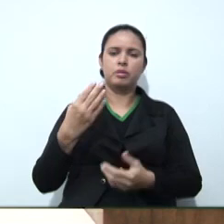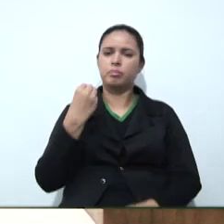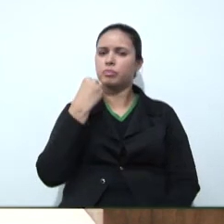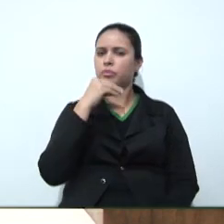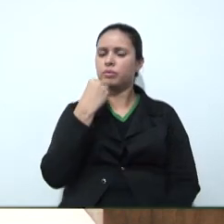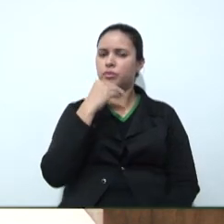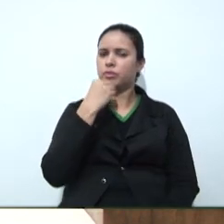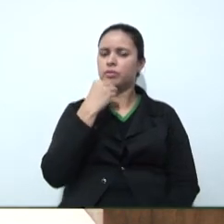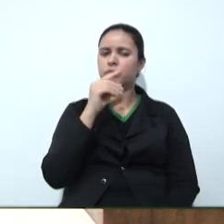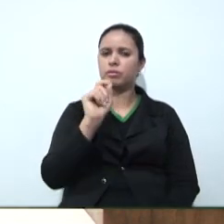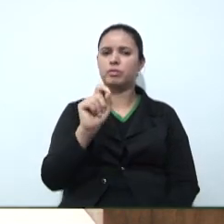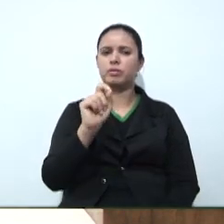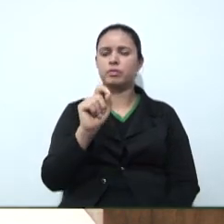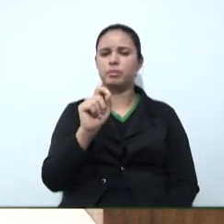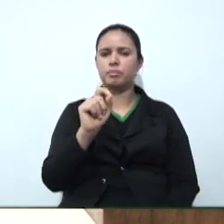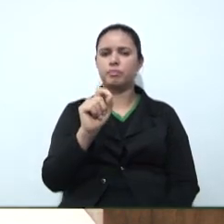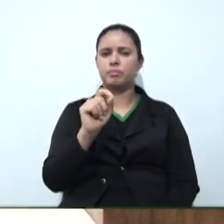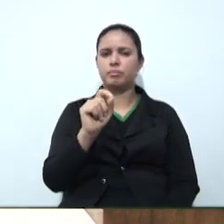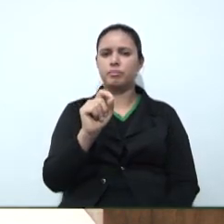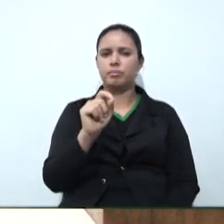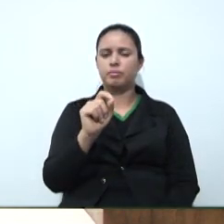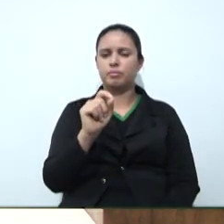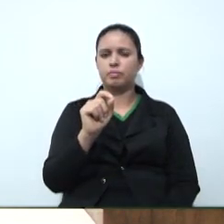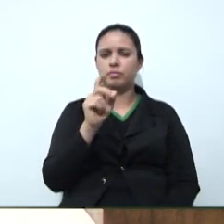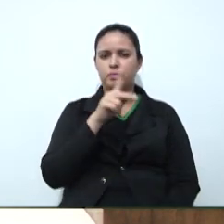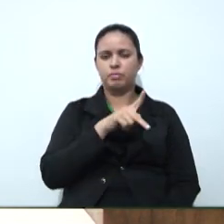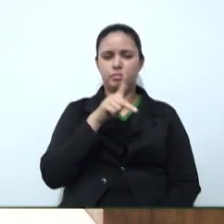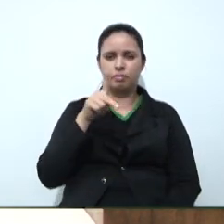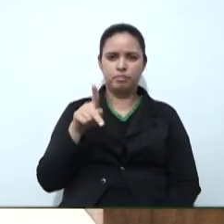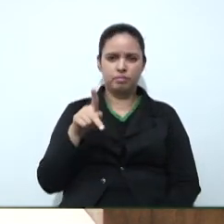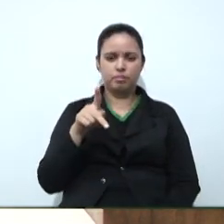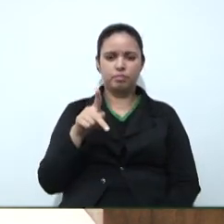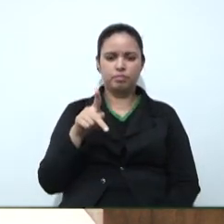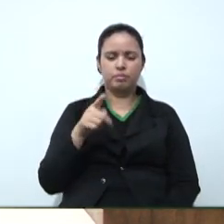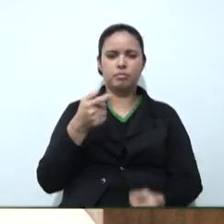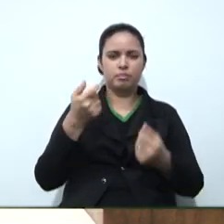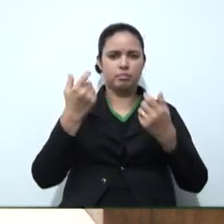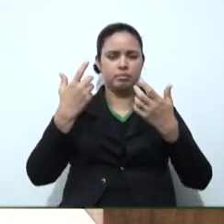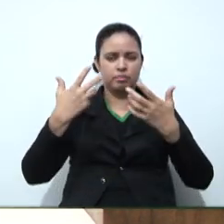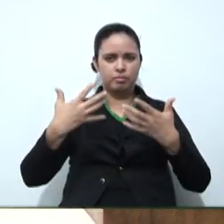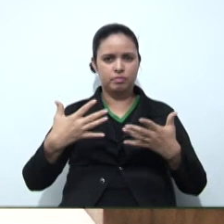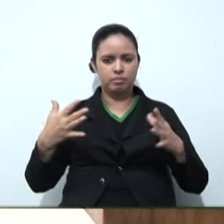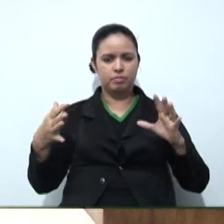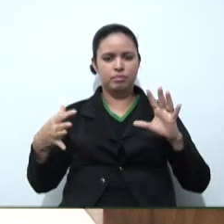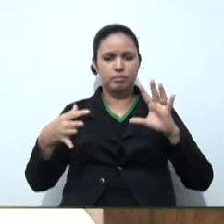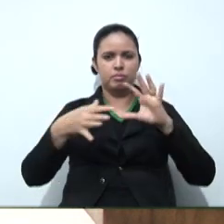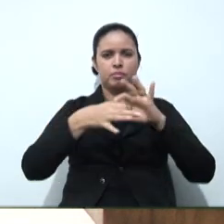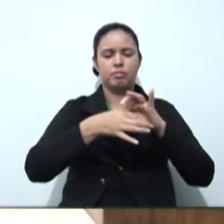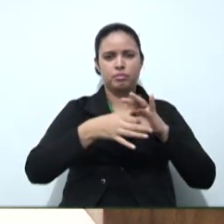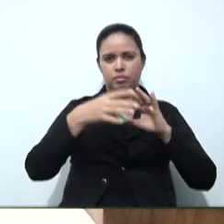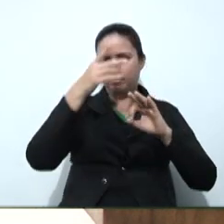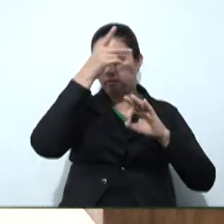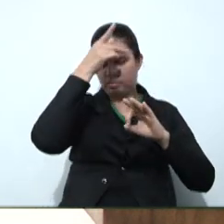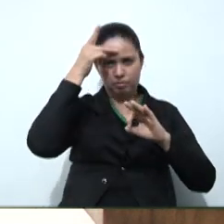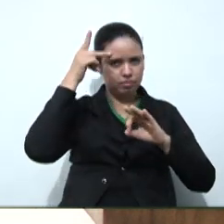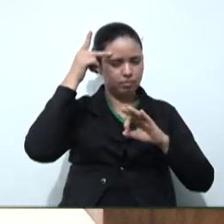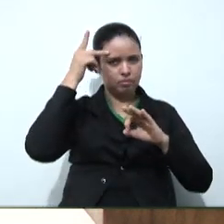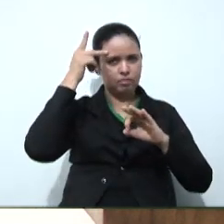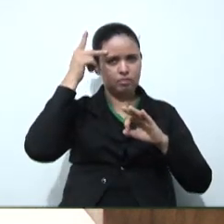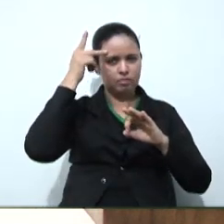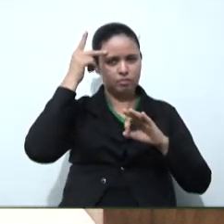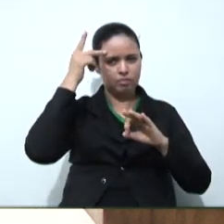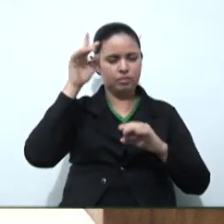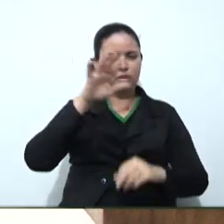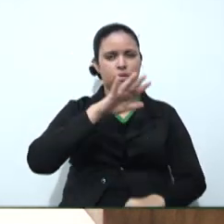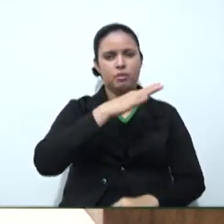aproveitar a oportunidade, né, e que o professor Alberto fala dessa questão da relação das pessoas com o